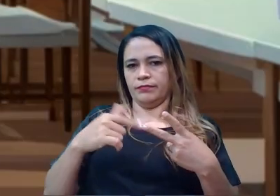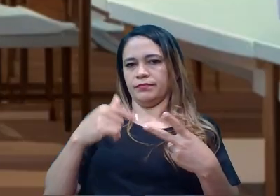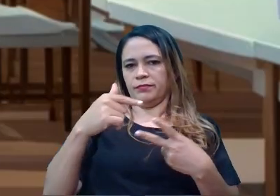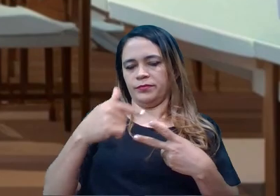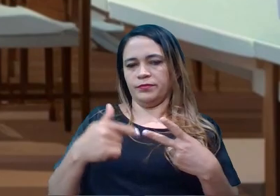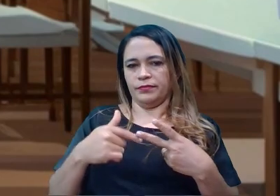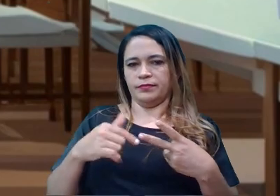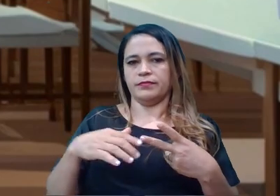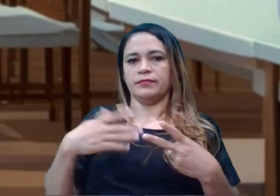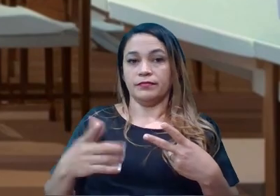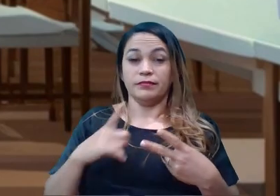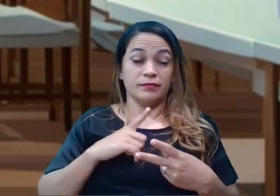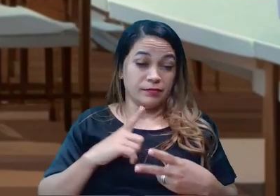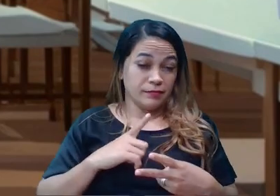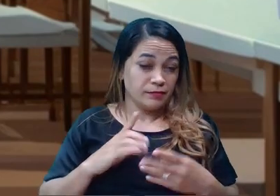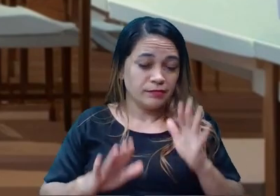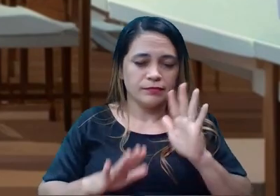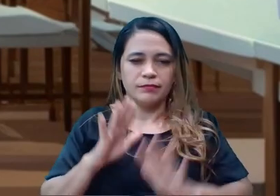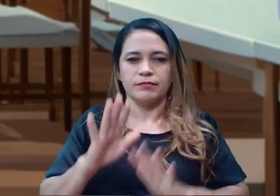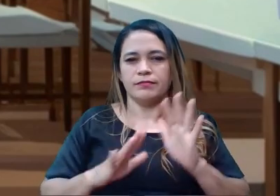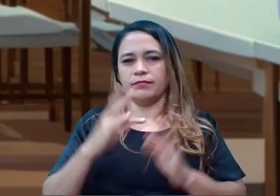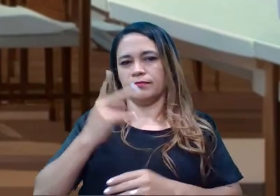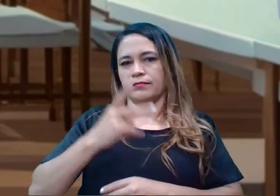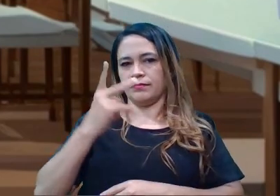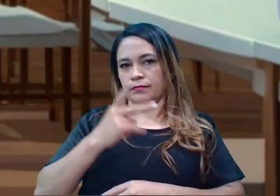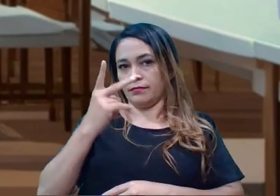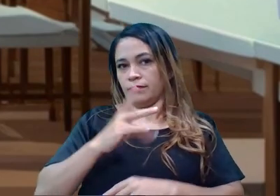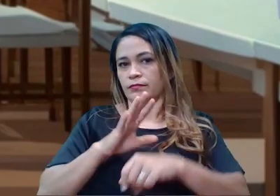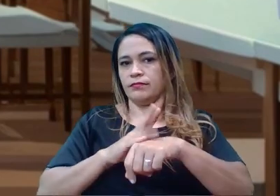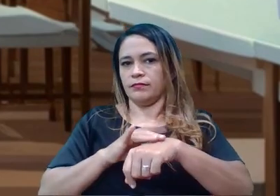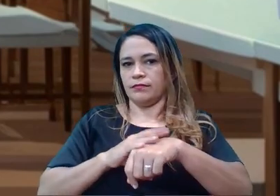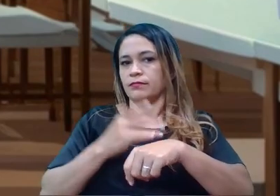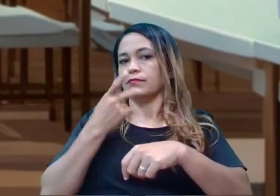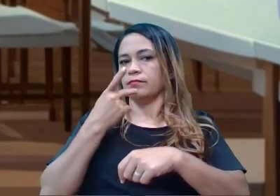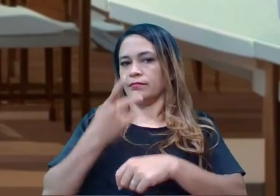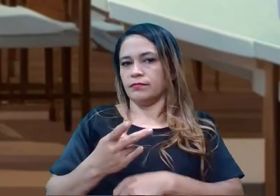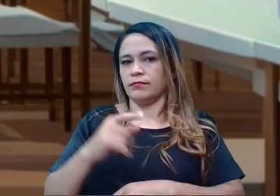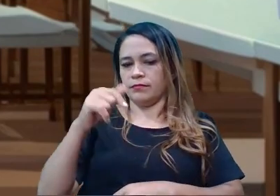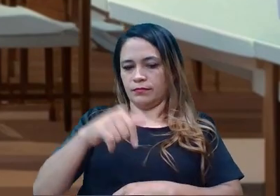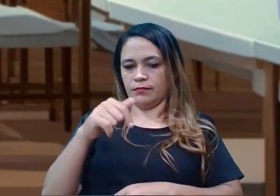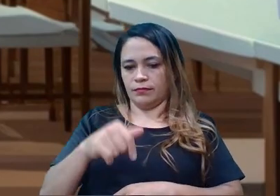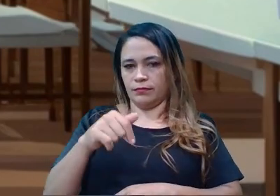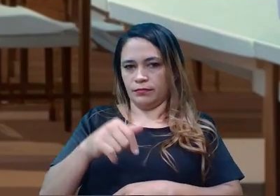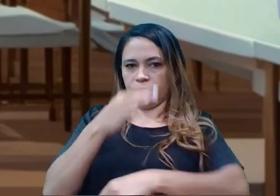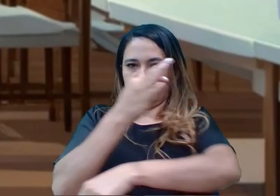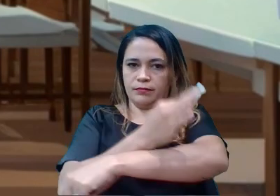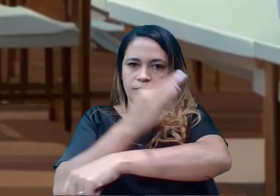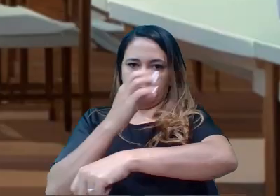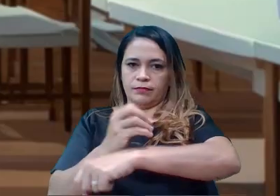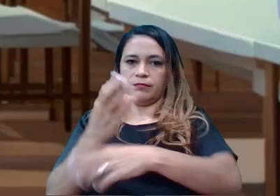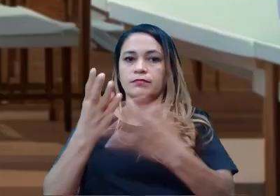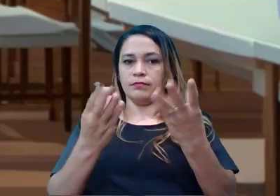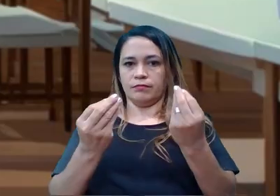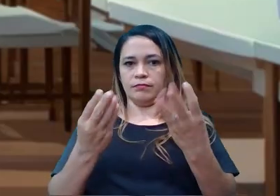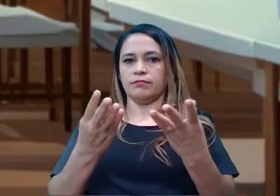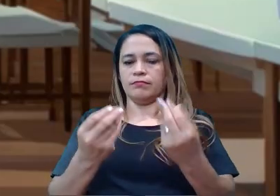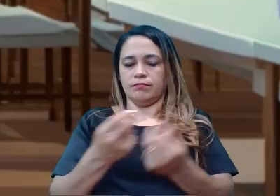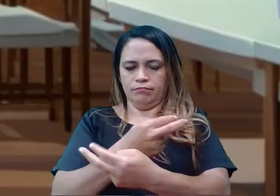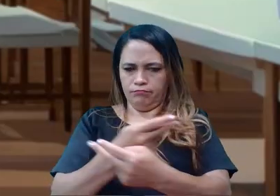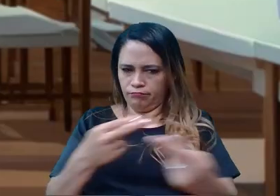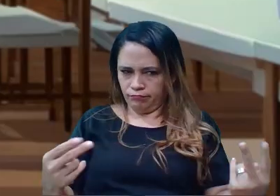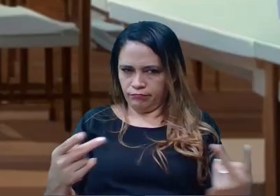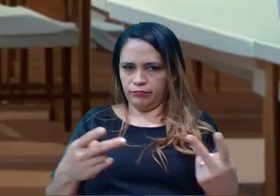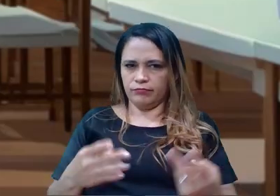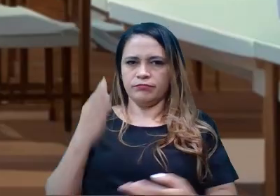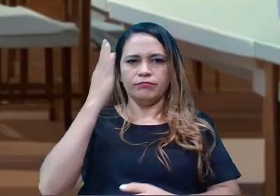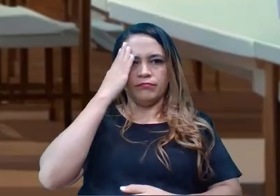visceral. A gente tem que tomar muito cuidado com essas duas doenças, porque, como eu te disse, aqui no nosso estado, a gente tem muitos e muitos casos. E eu